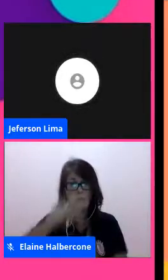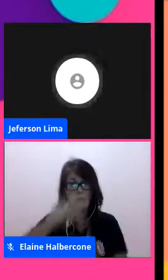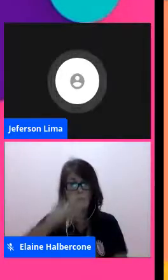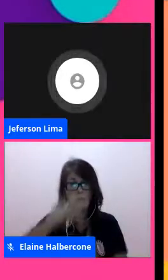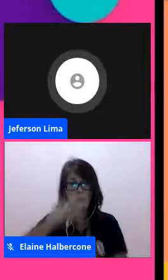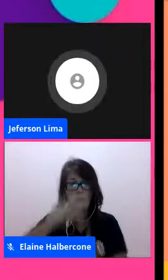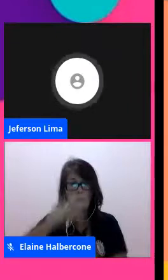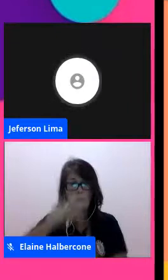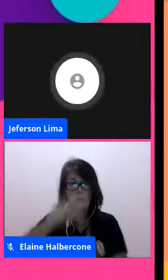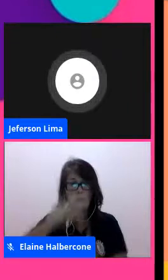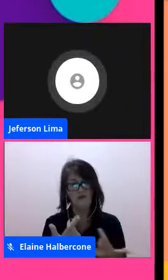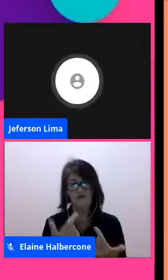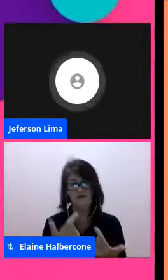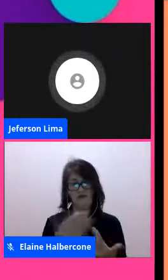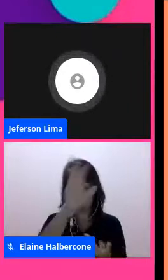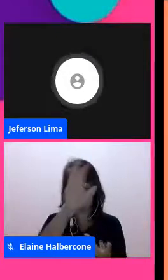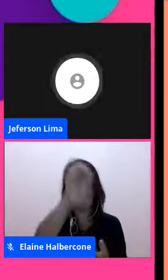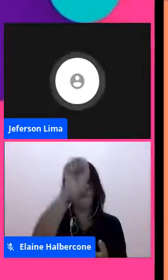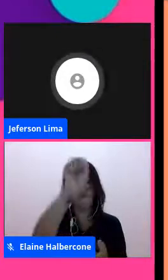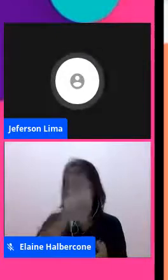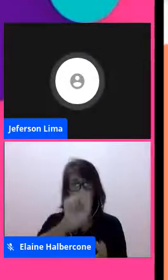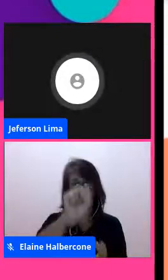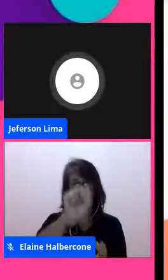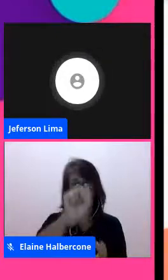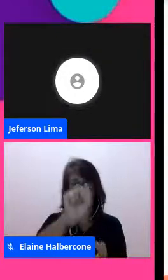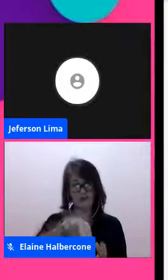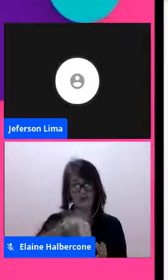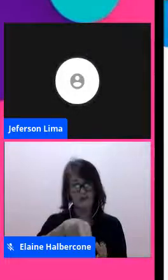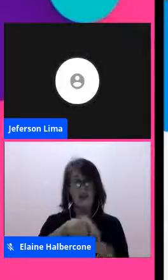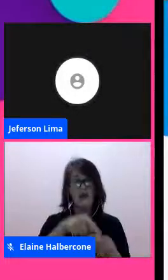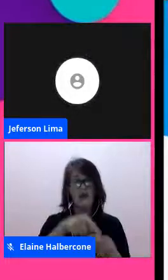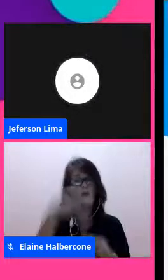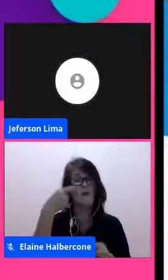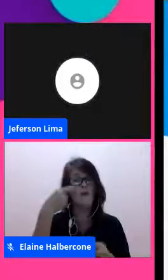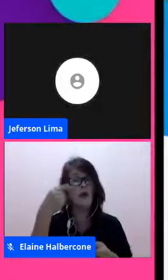dele aí. Se ainda é bem importante lembrar isso aqui,